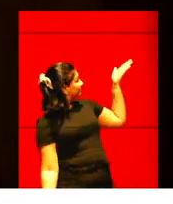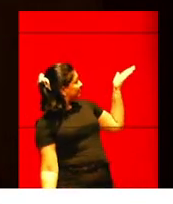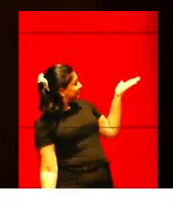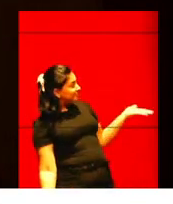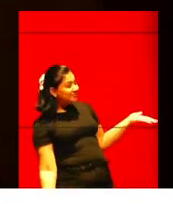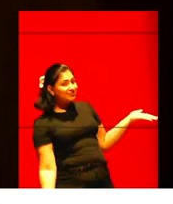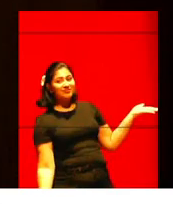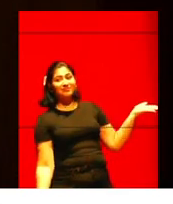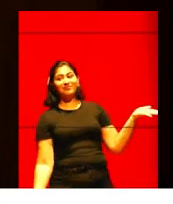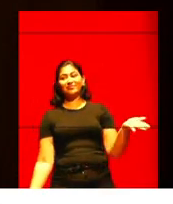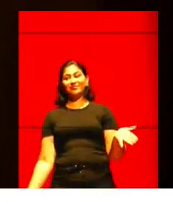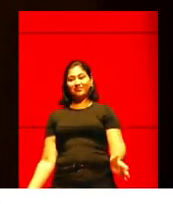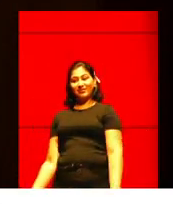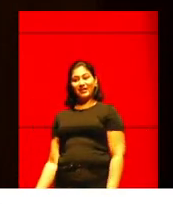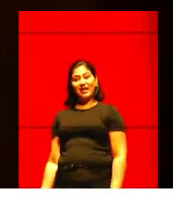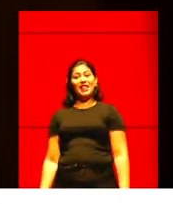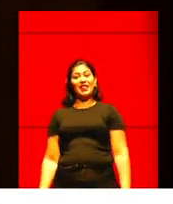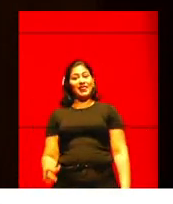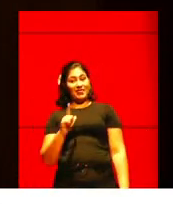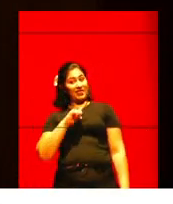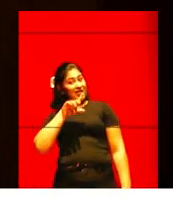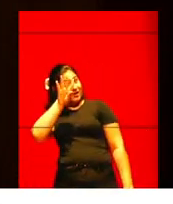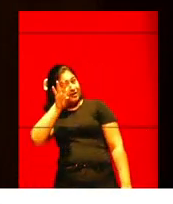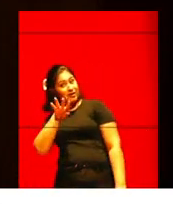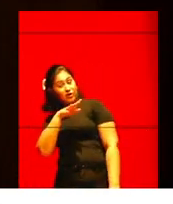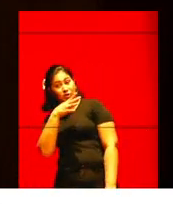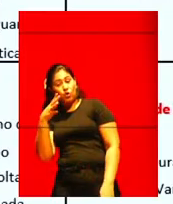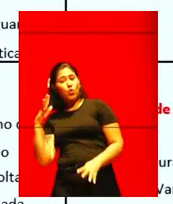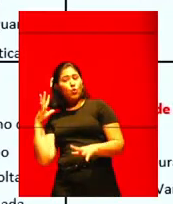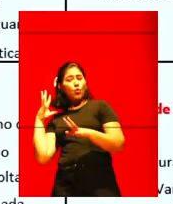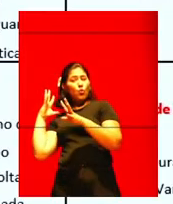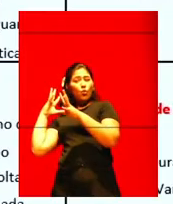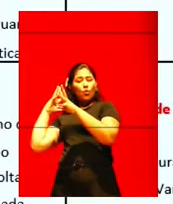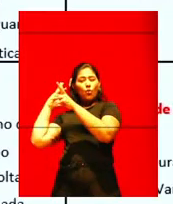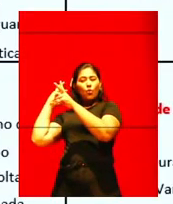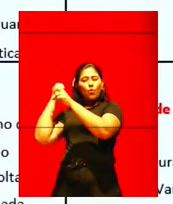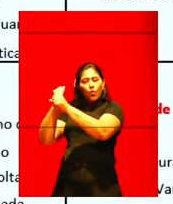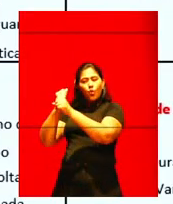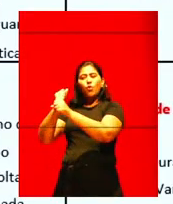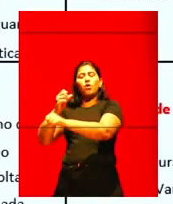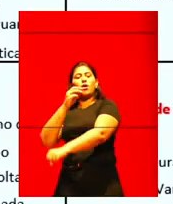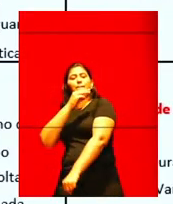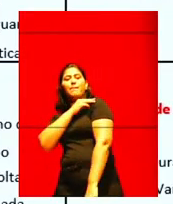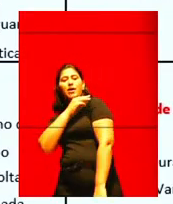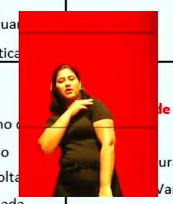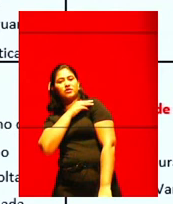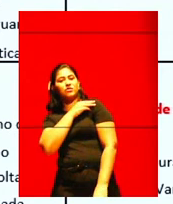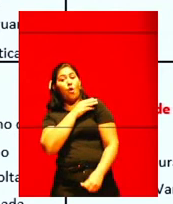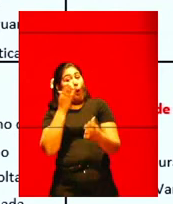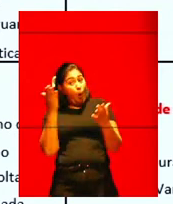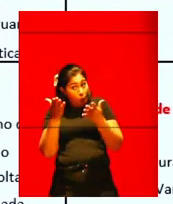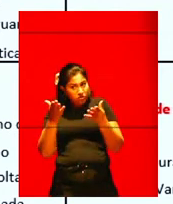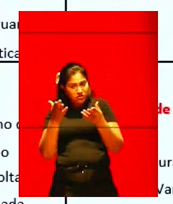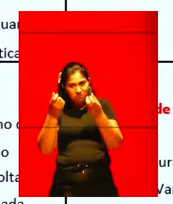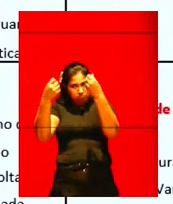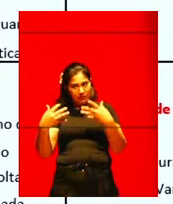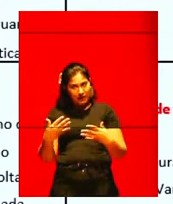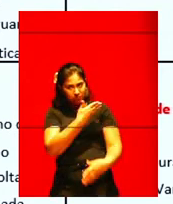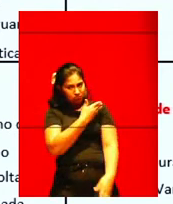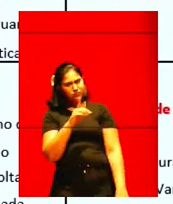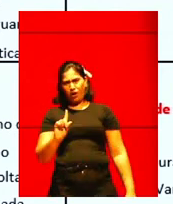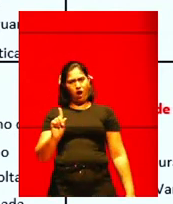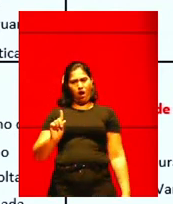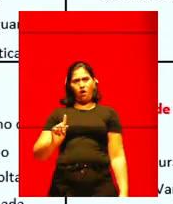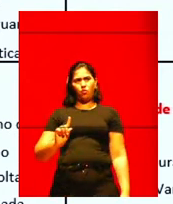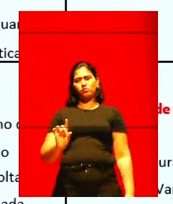Olha só, esse é o quadro de tudo que vocês viram no ensino médio. Não estou aqui para bater esse quadro com vocês hoje. Eu convido para a escola de vocês